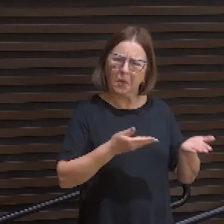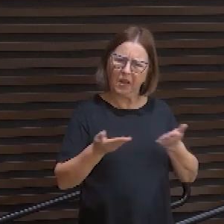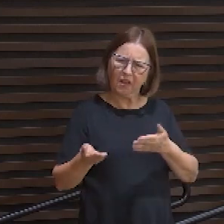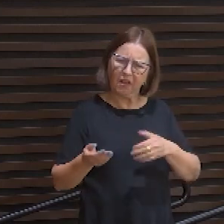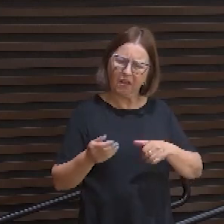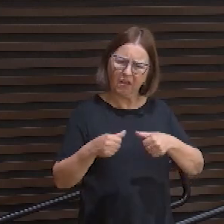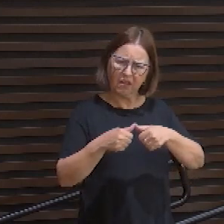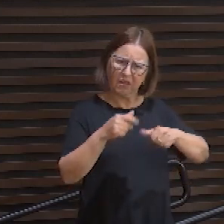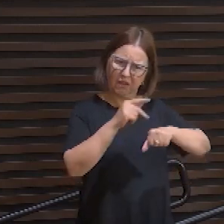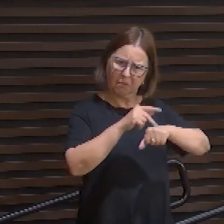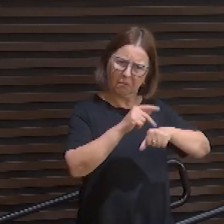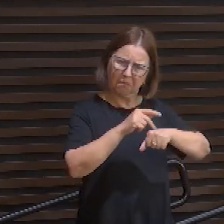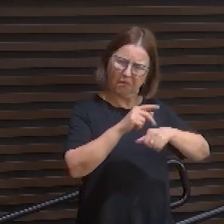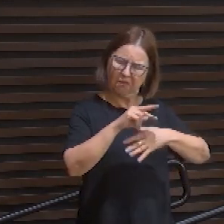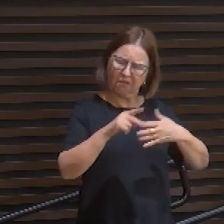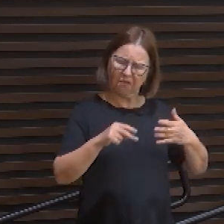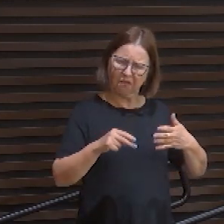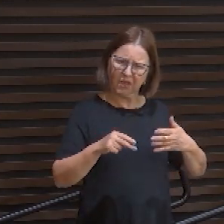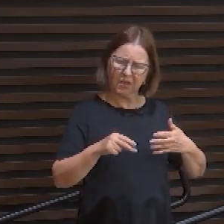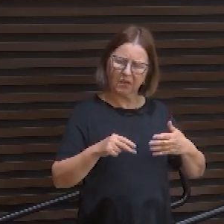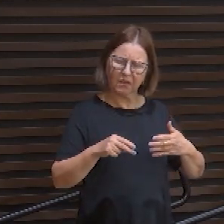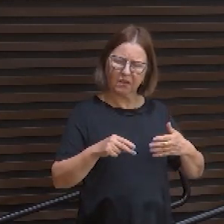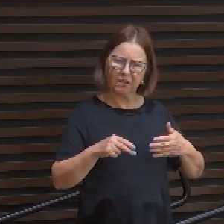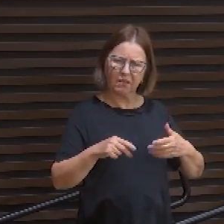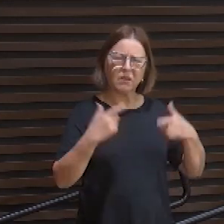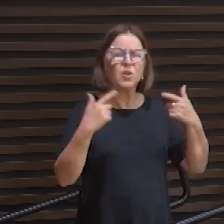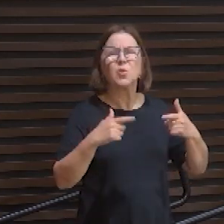onde eles levaram essas pedras?